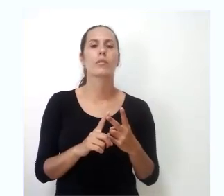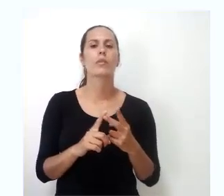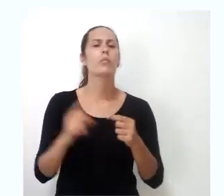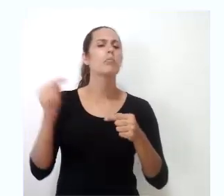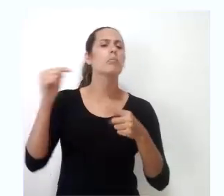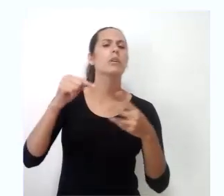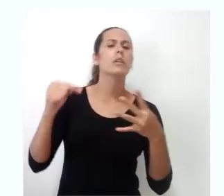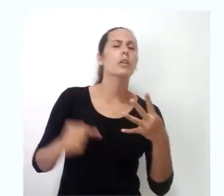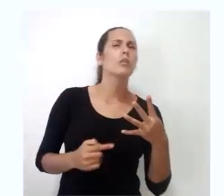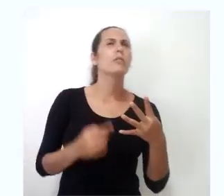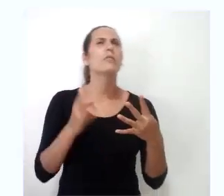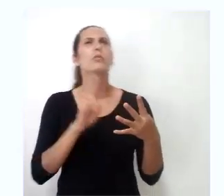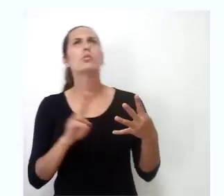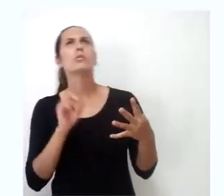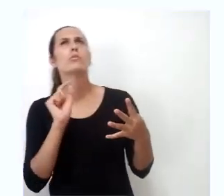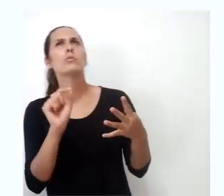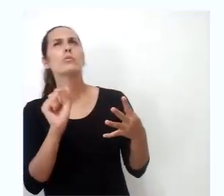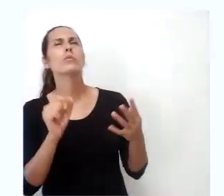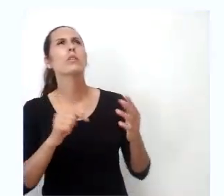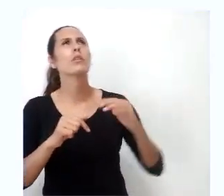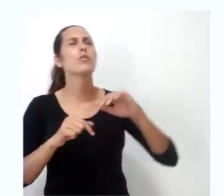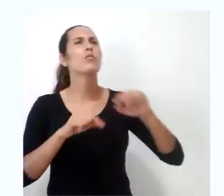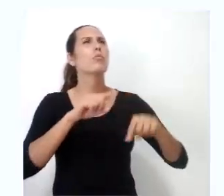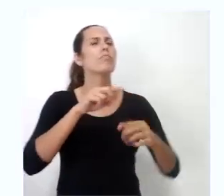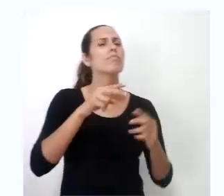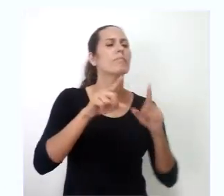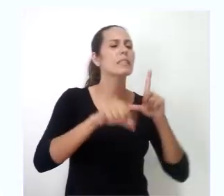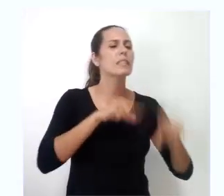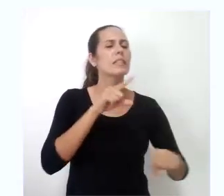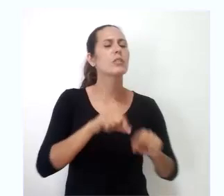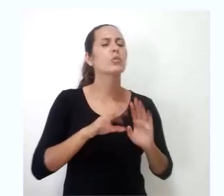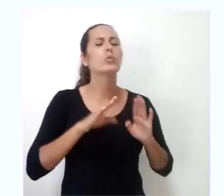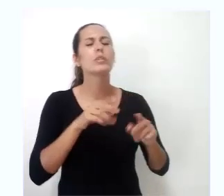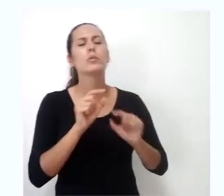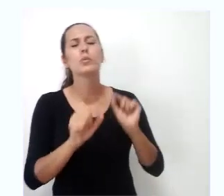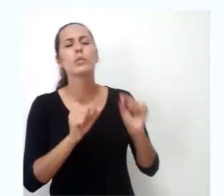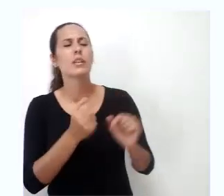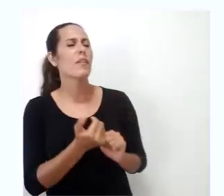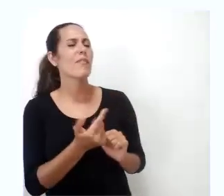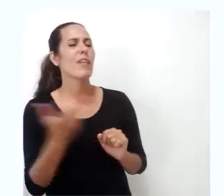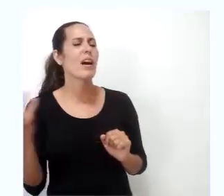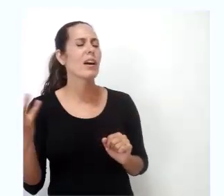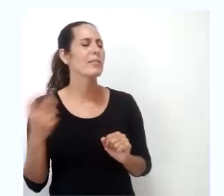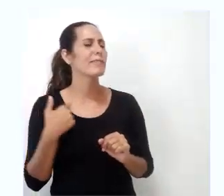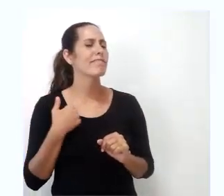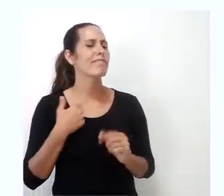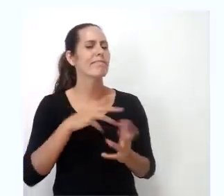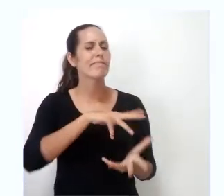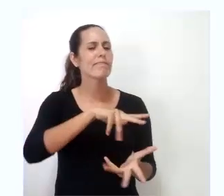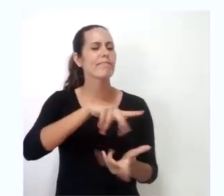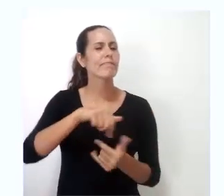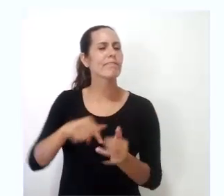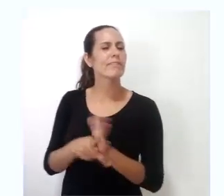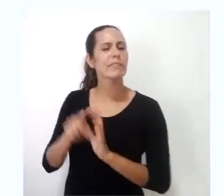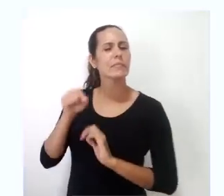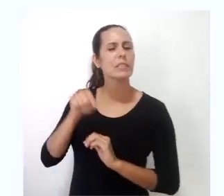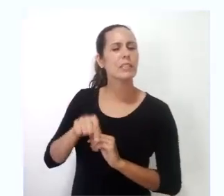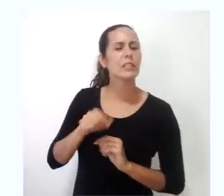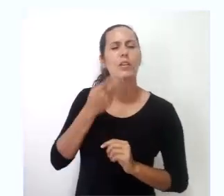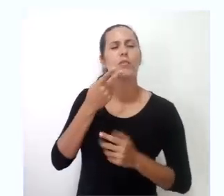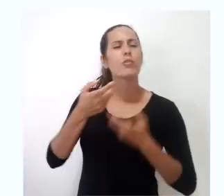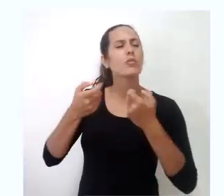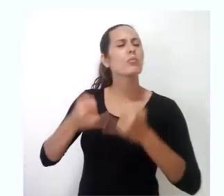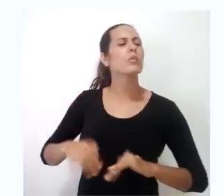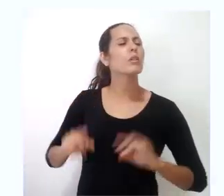que eu vou utilizar? O que é que eu vou separar para defender? Certo? Dentro daquele universo de ecologia, o que eu